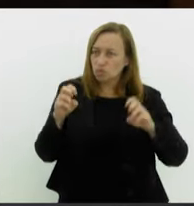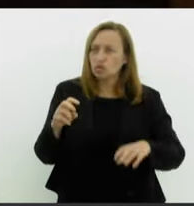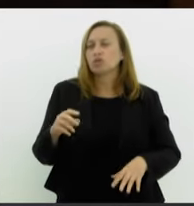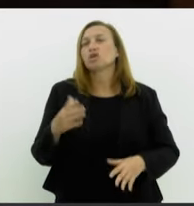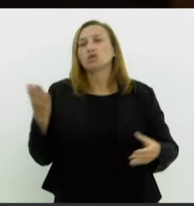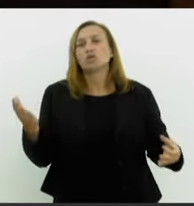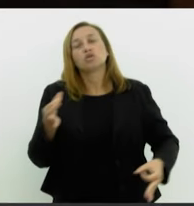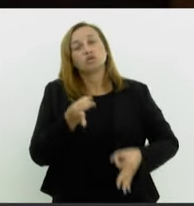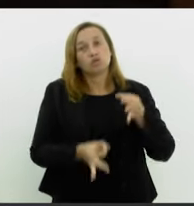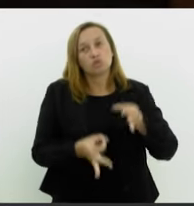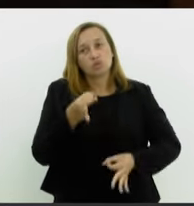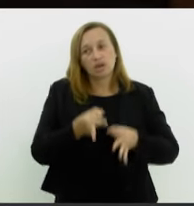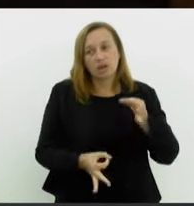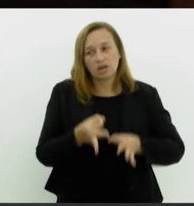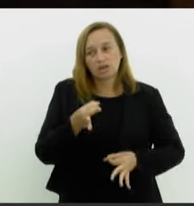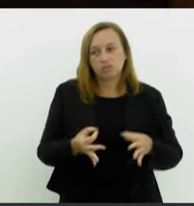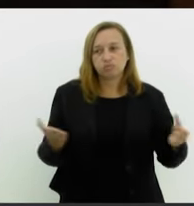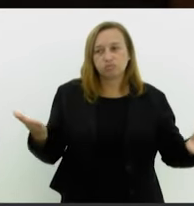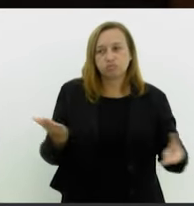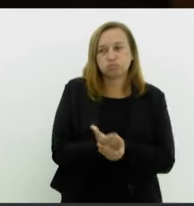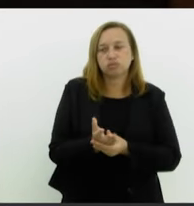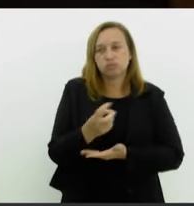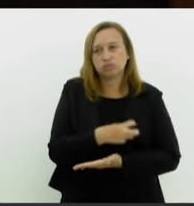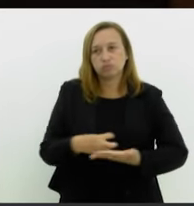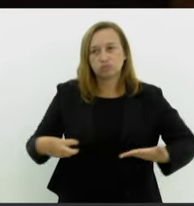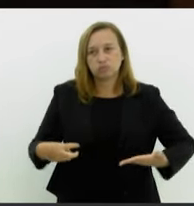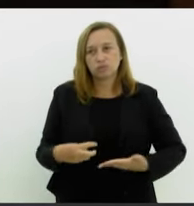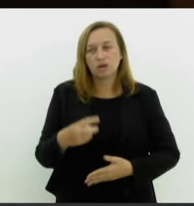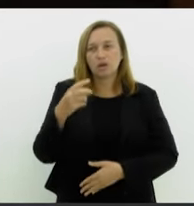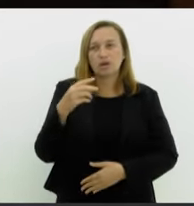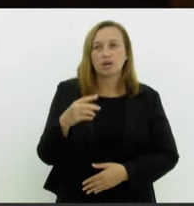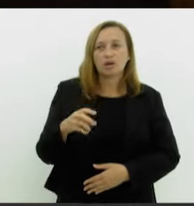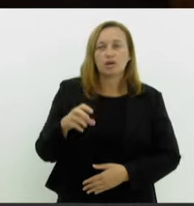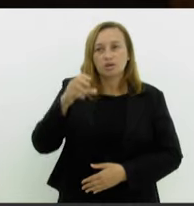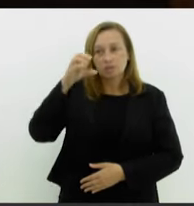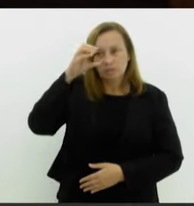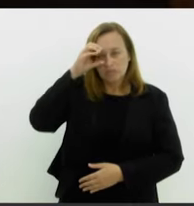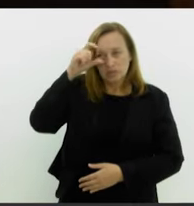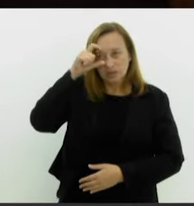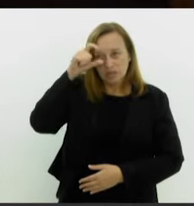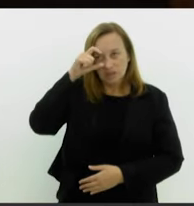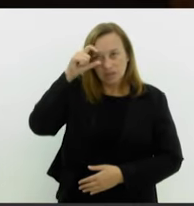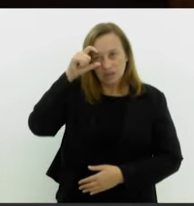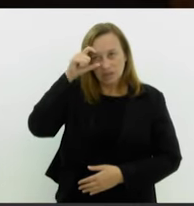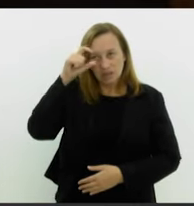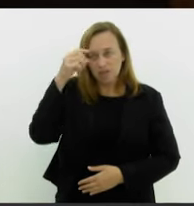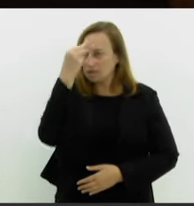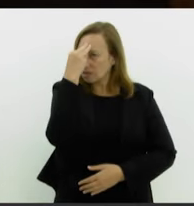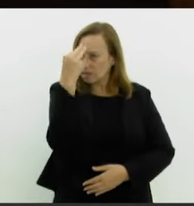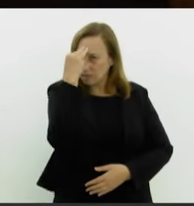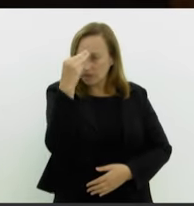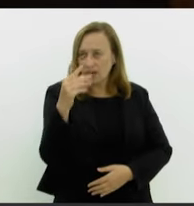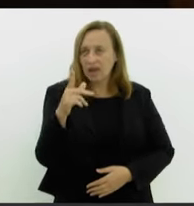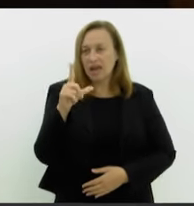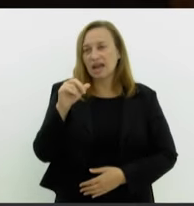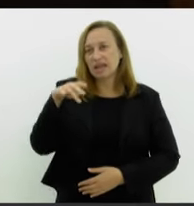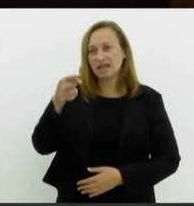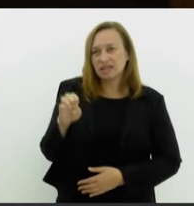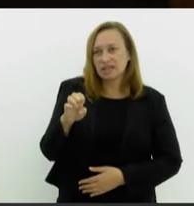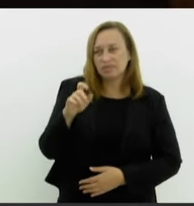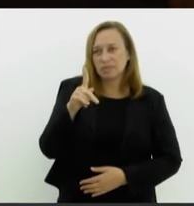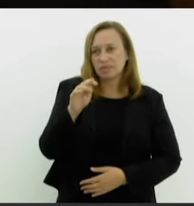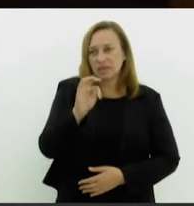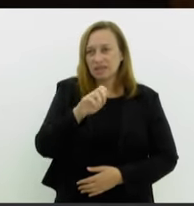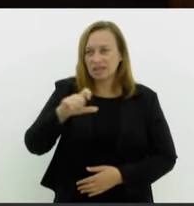o caso Maria da Penha o caso Márcia Barbosa que a gente teve também o caso Aline Pimentel Mas eu